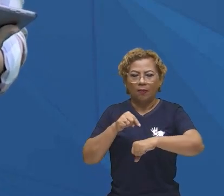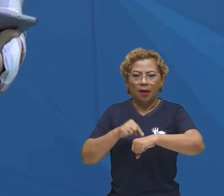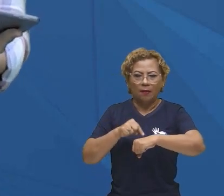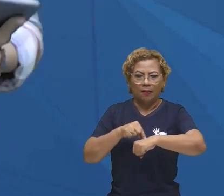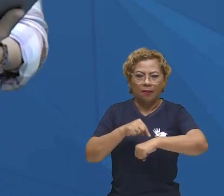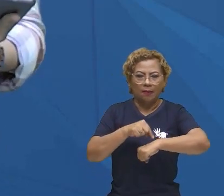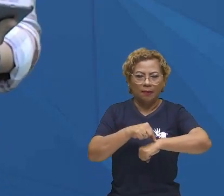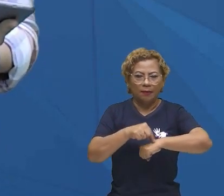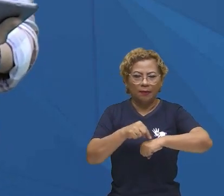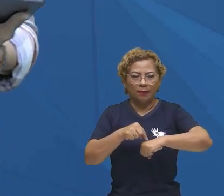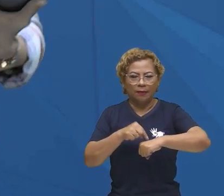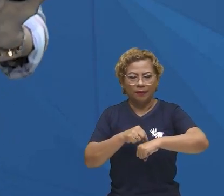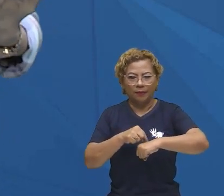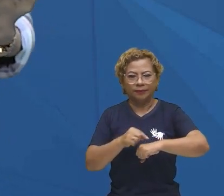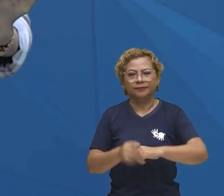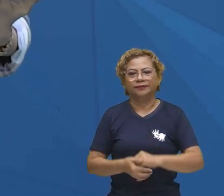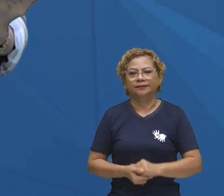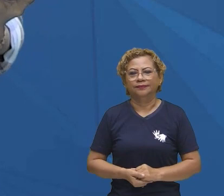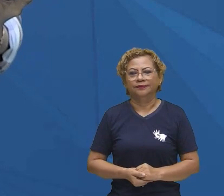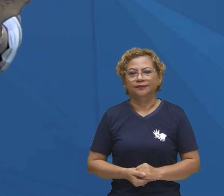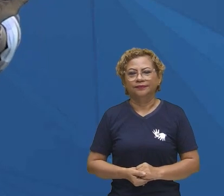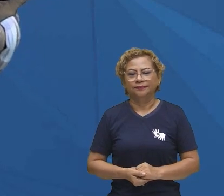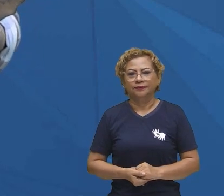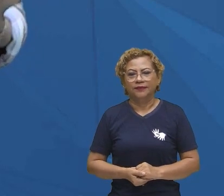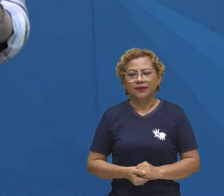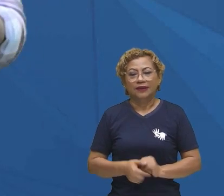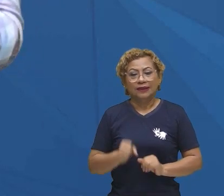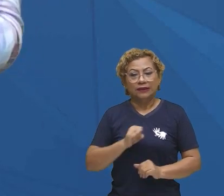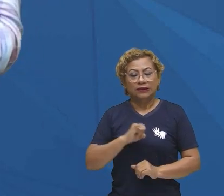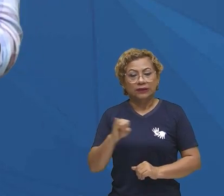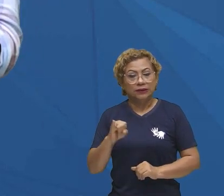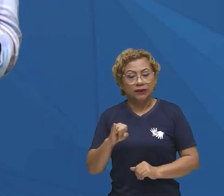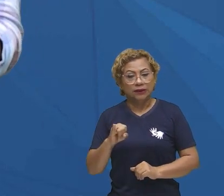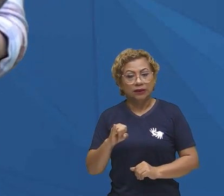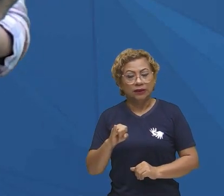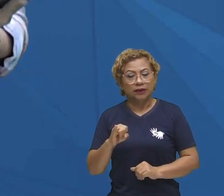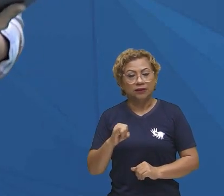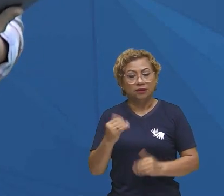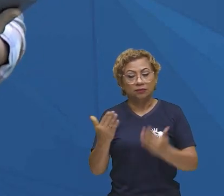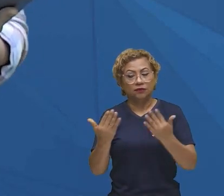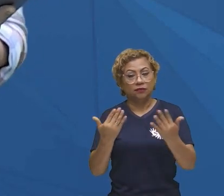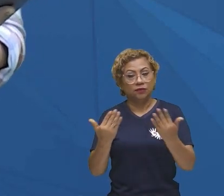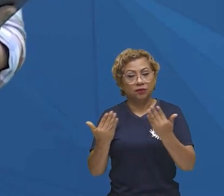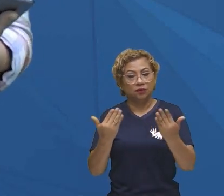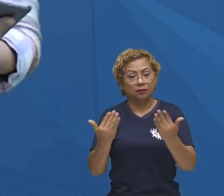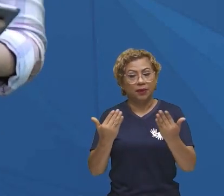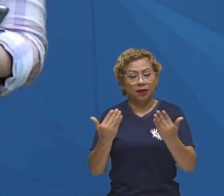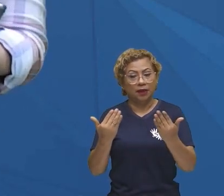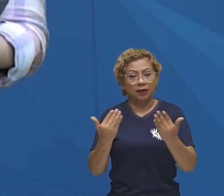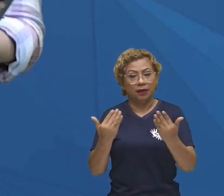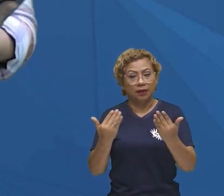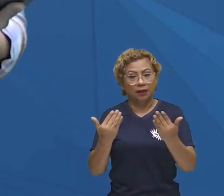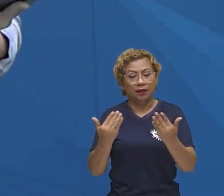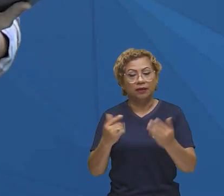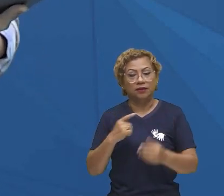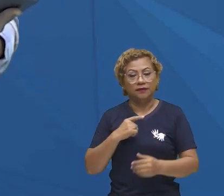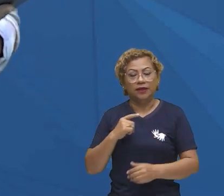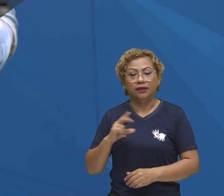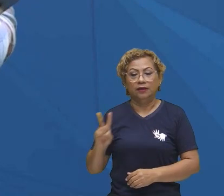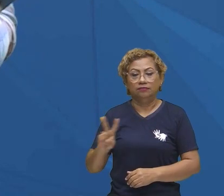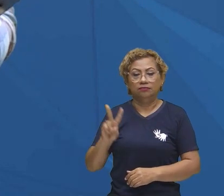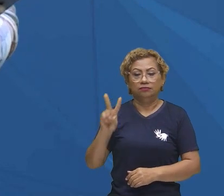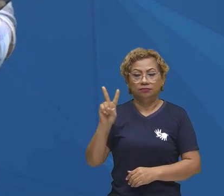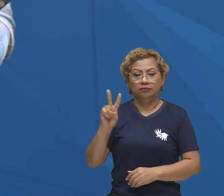informação veiculado aí na internet, se a gente pudesse quantificar isso em peso, a gente teria esse valor aqui. de